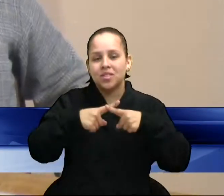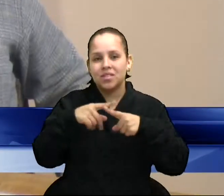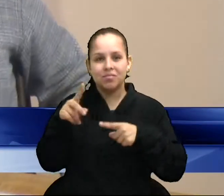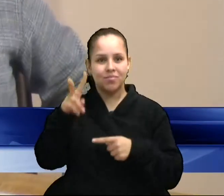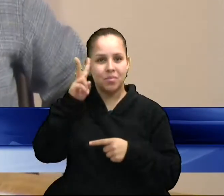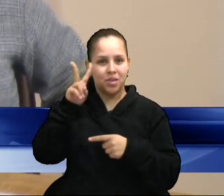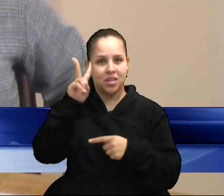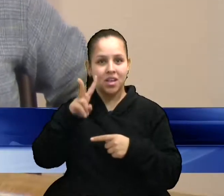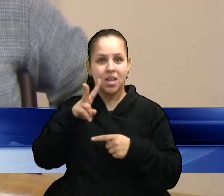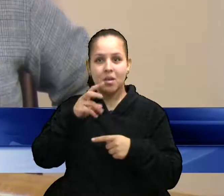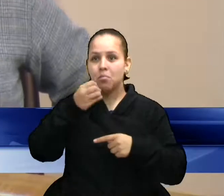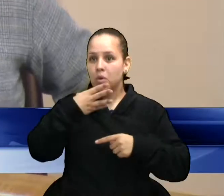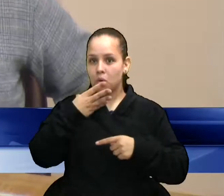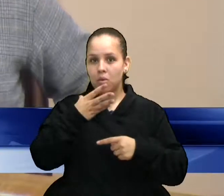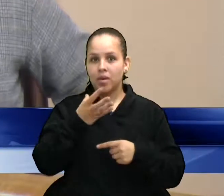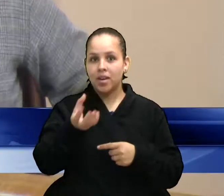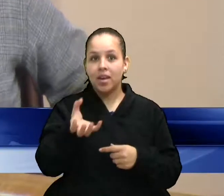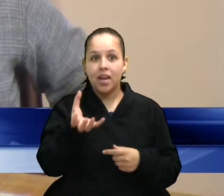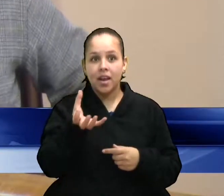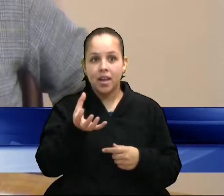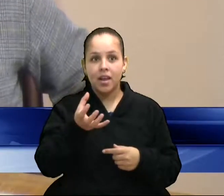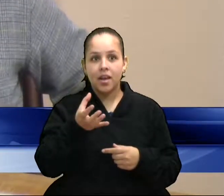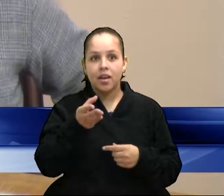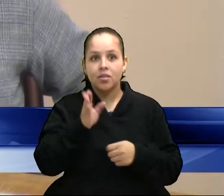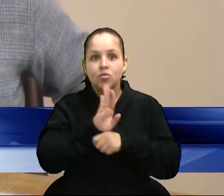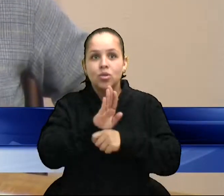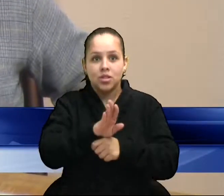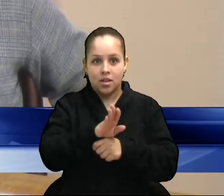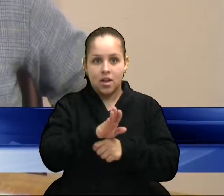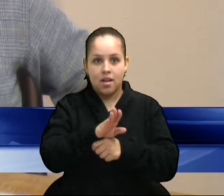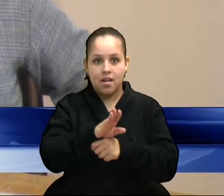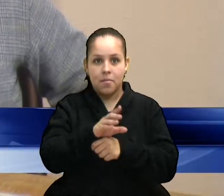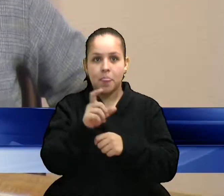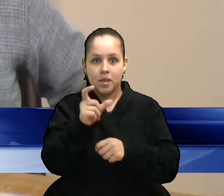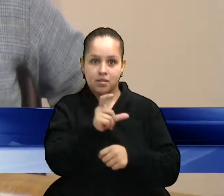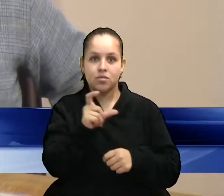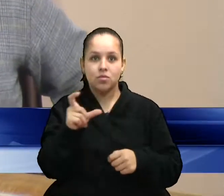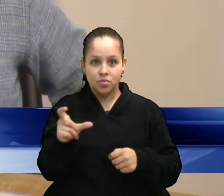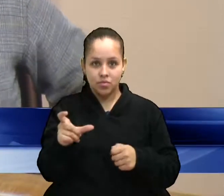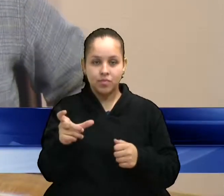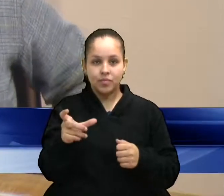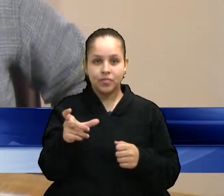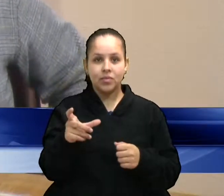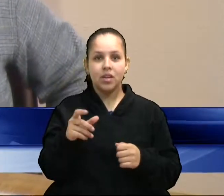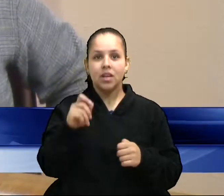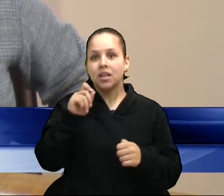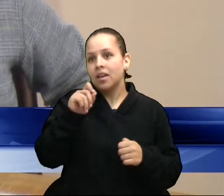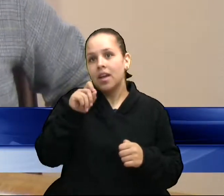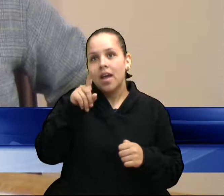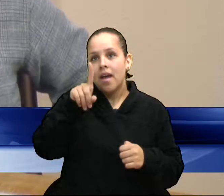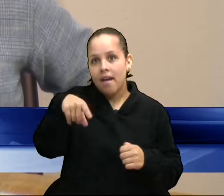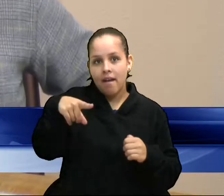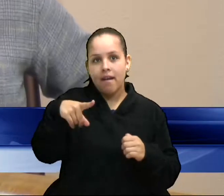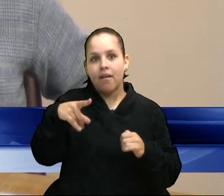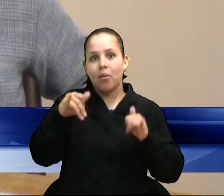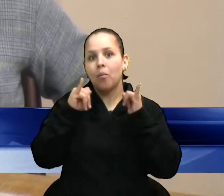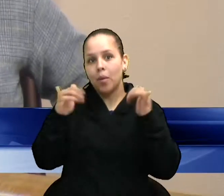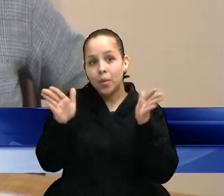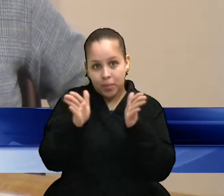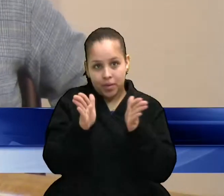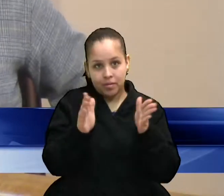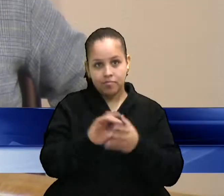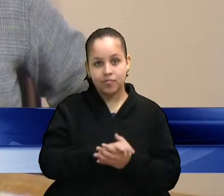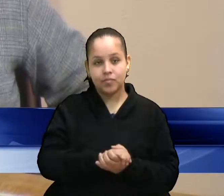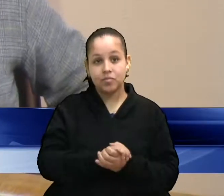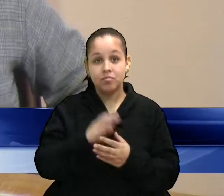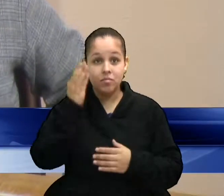táxi lotação. A gente entende do sistema, não somos operadores, né? Mas entendemos